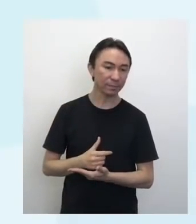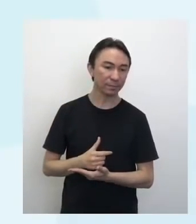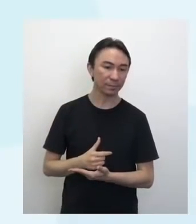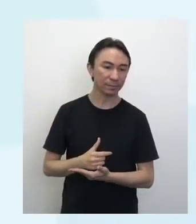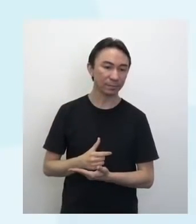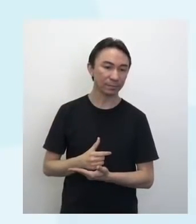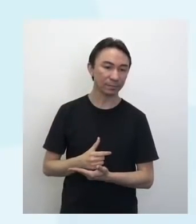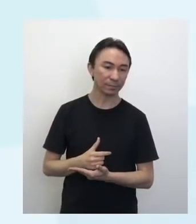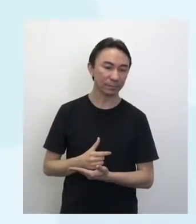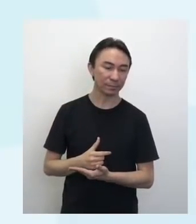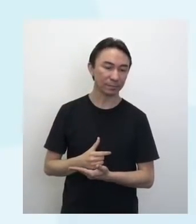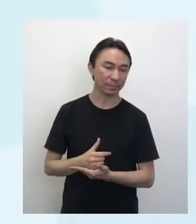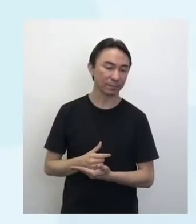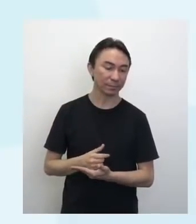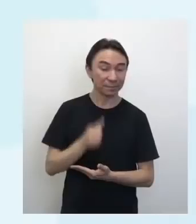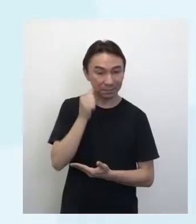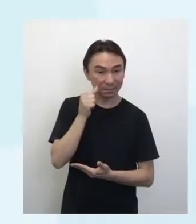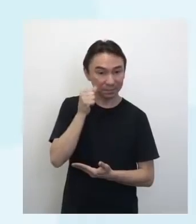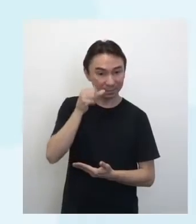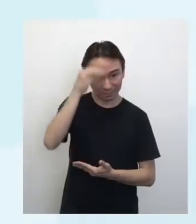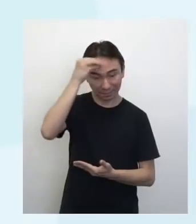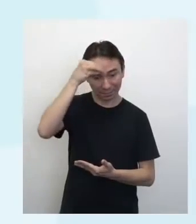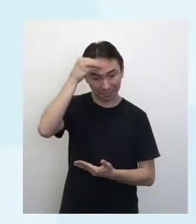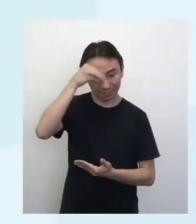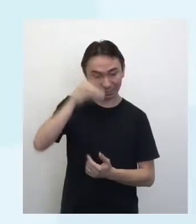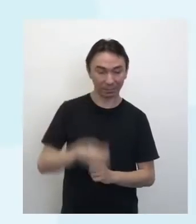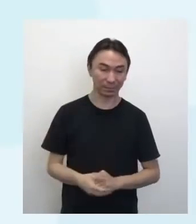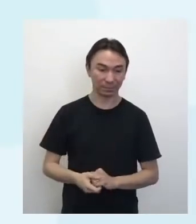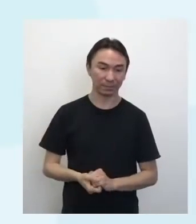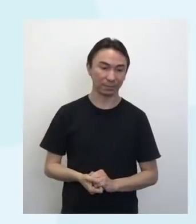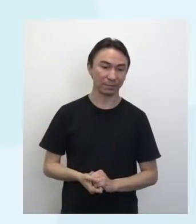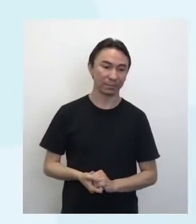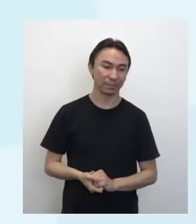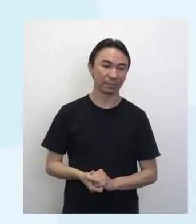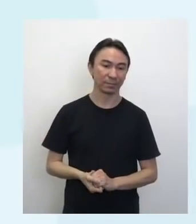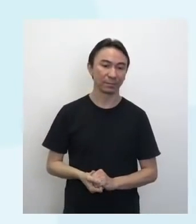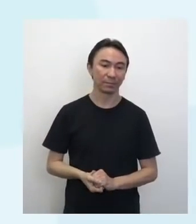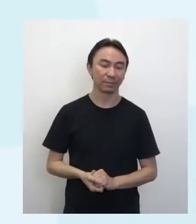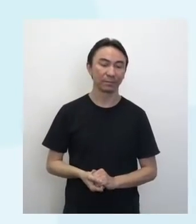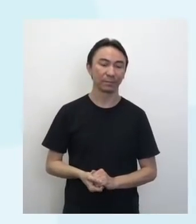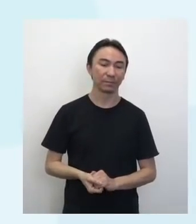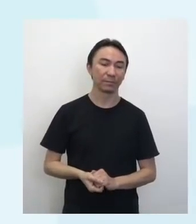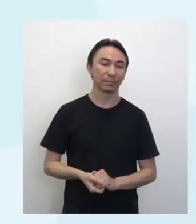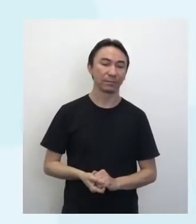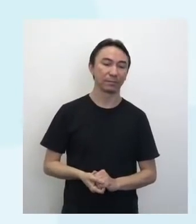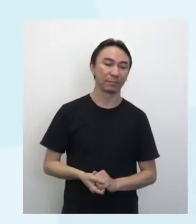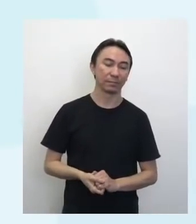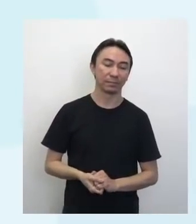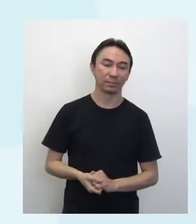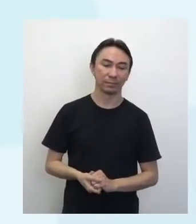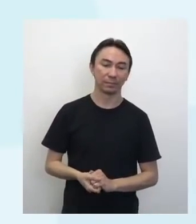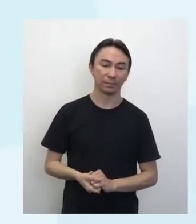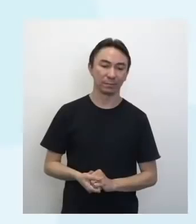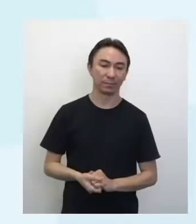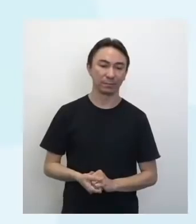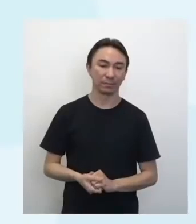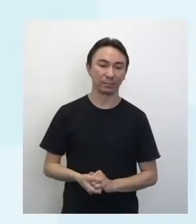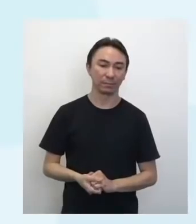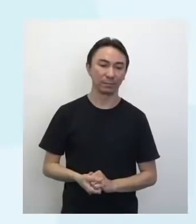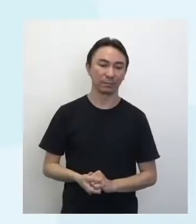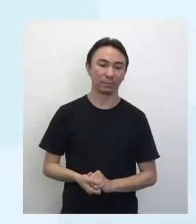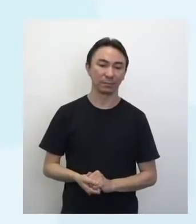maravilhoso sobrinhos do João Ubaldo lá entre raiva né Fusion aí to my brother e tu